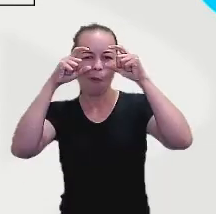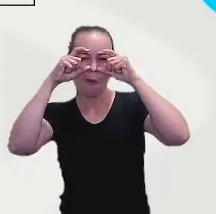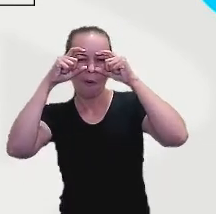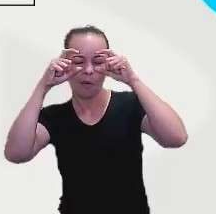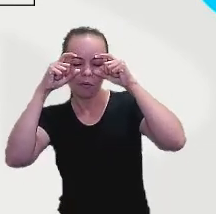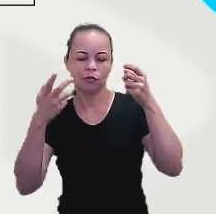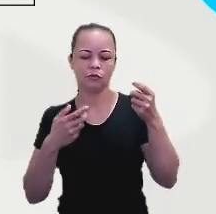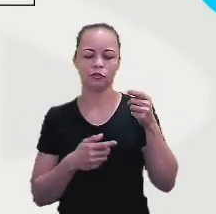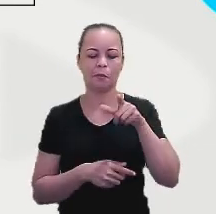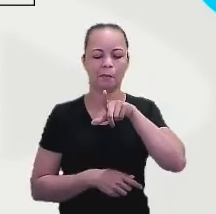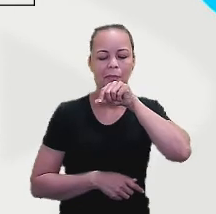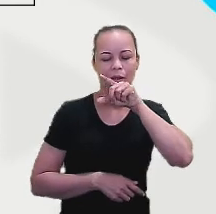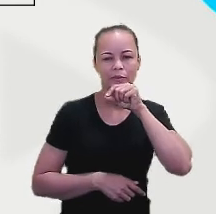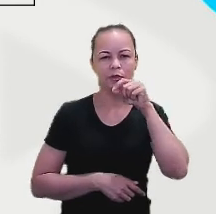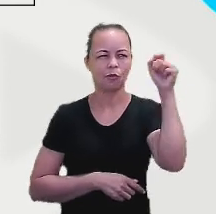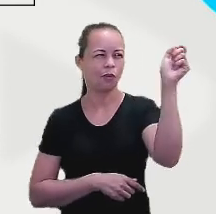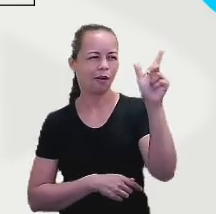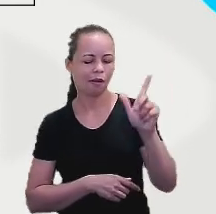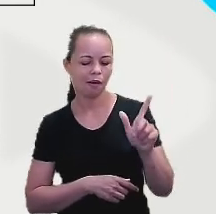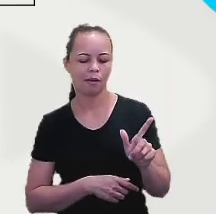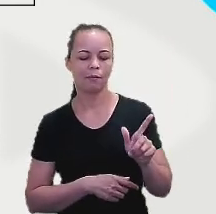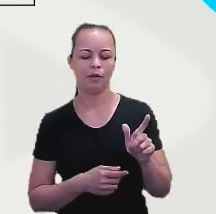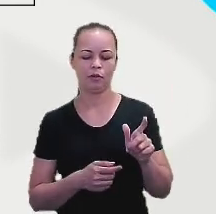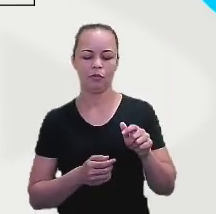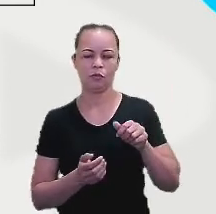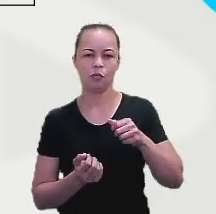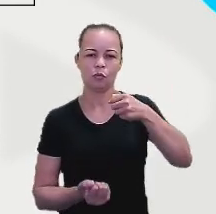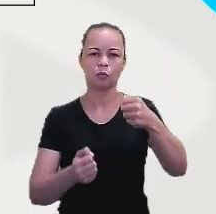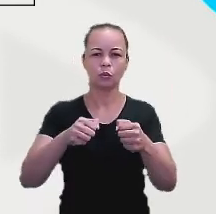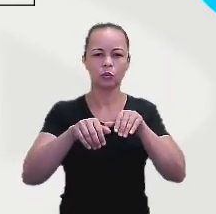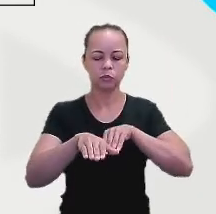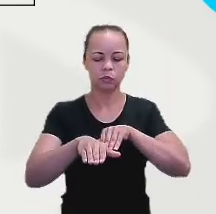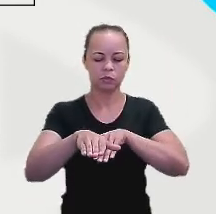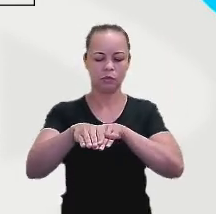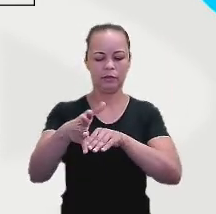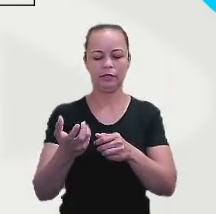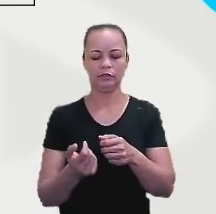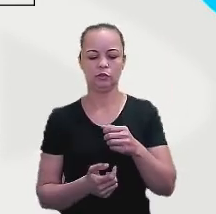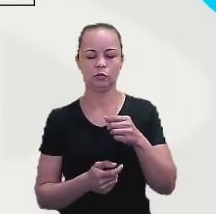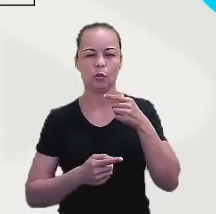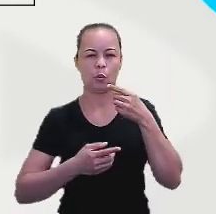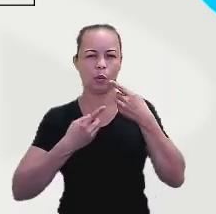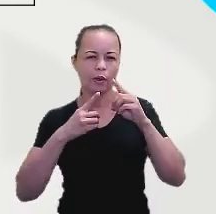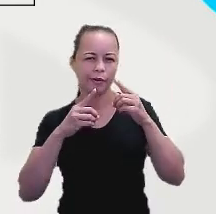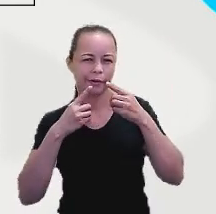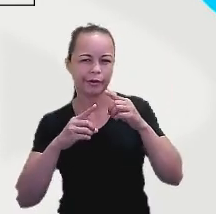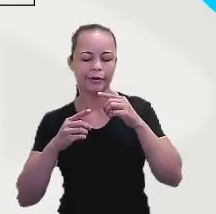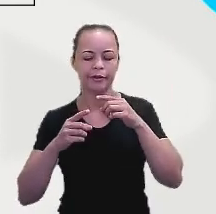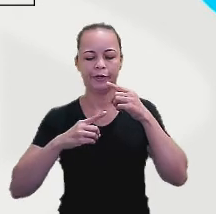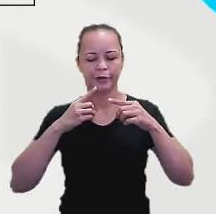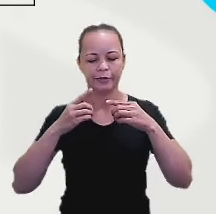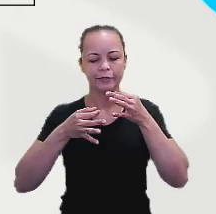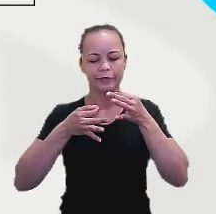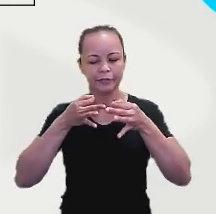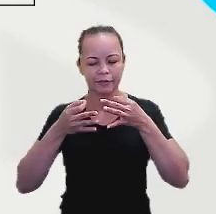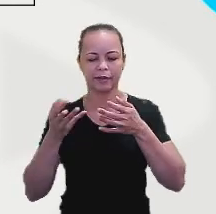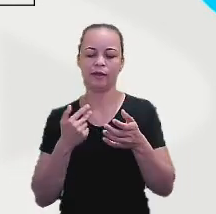pássaro, relâmpago, trânsito, crítica, ângulo, exército,